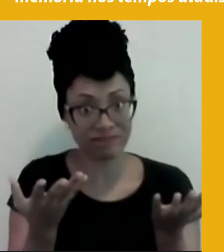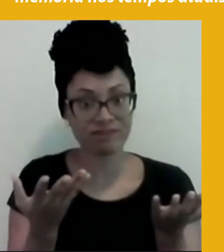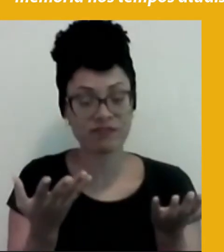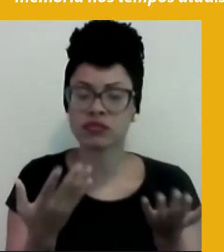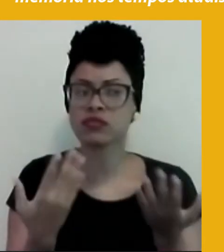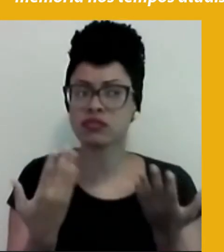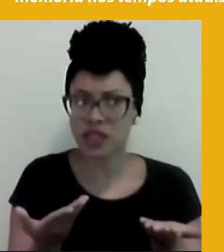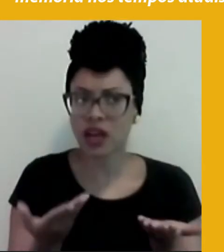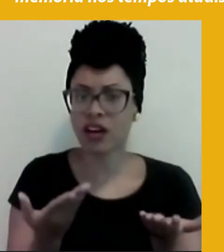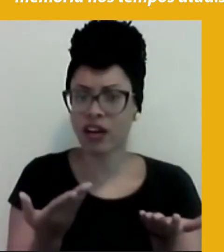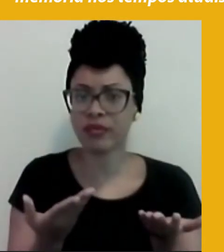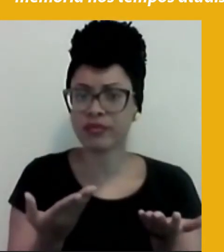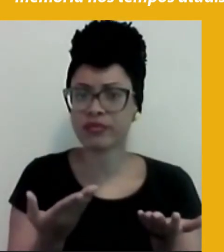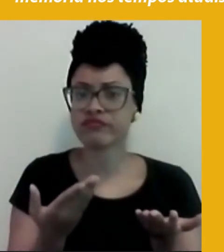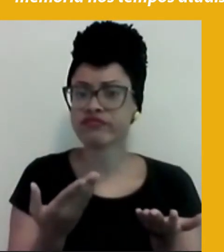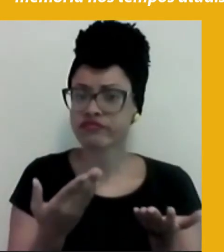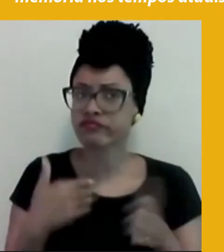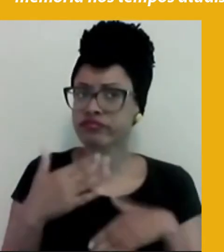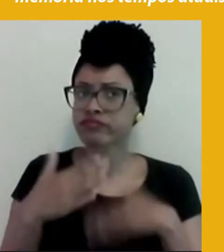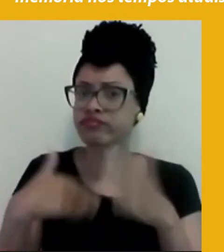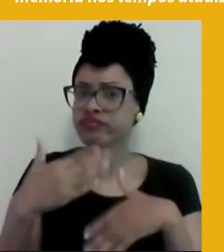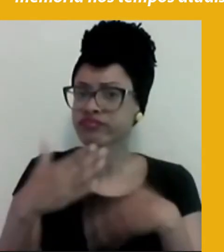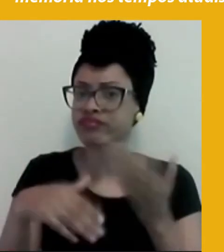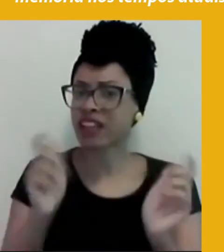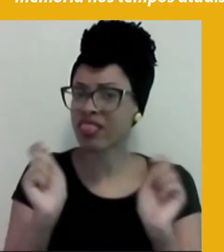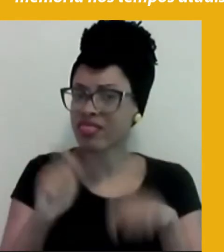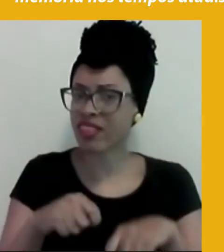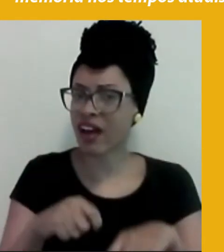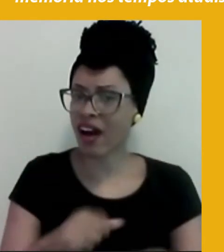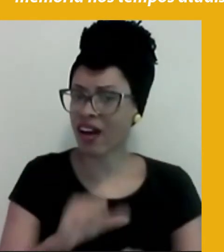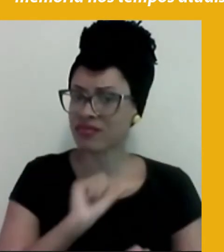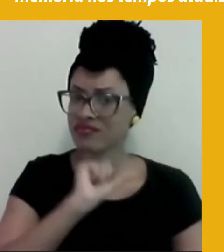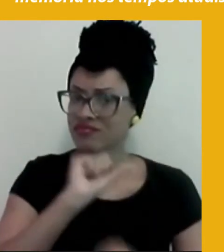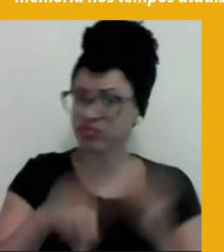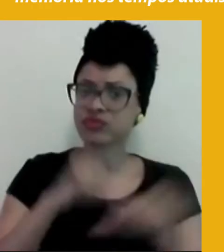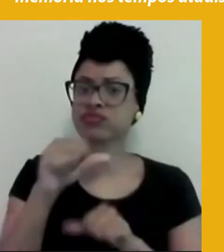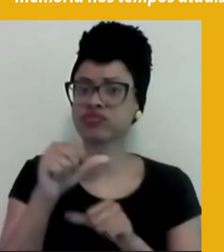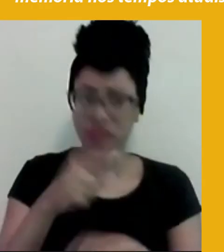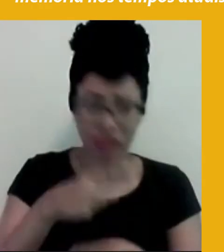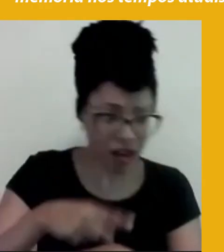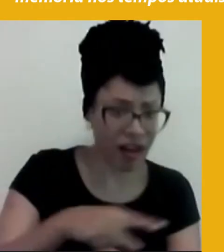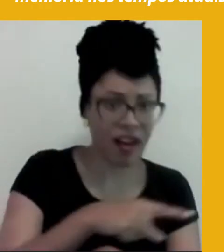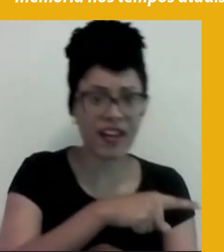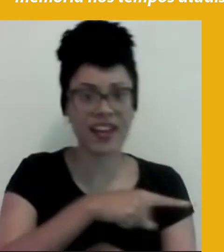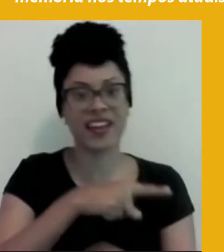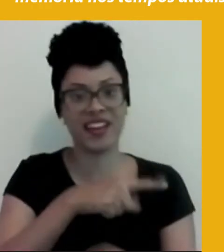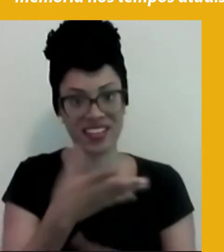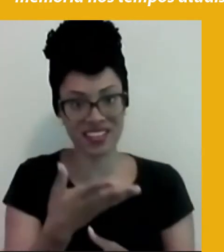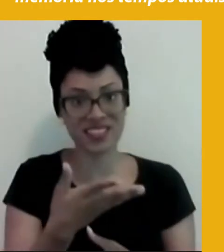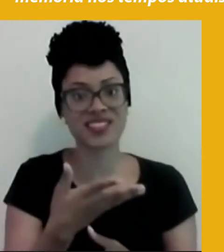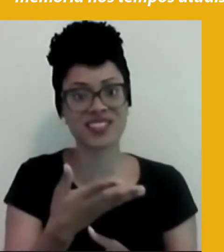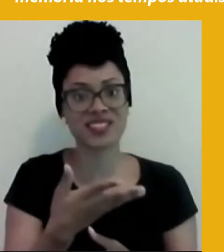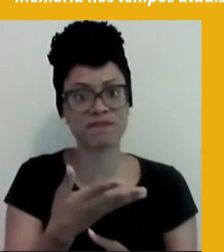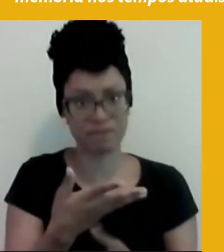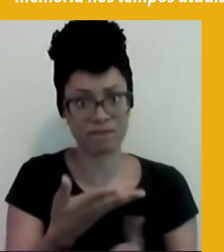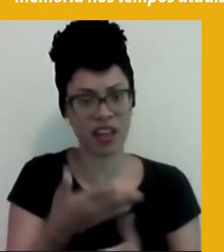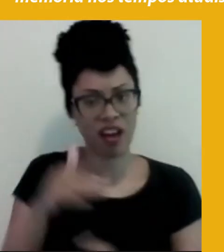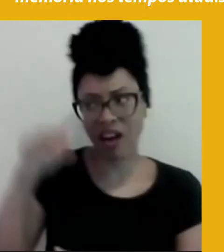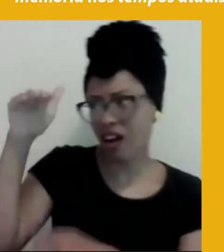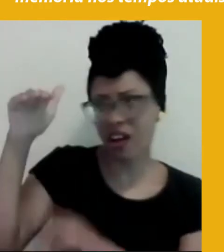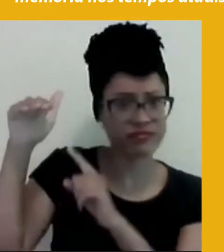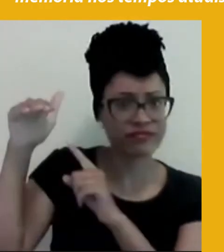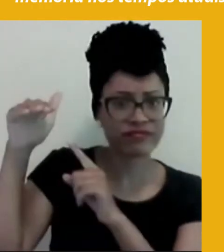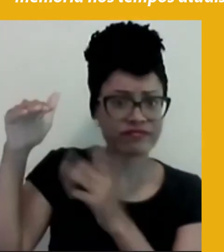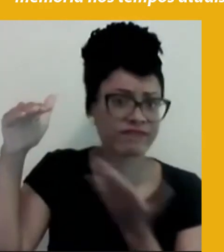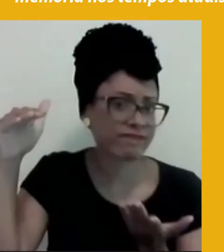trazer, recompor um quadro que a gente tem se mostrado, as elites, o Estado, insuficiente ao longo de muitos séculos. Né? Então,